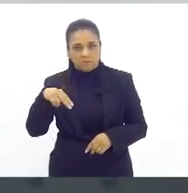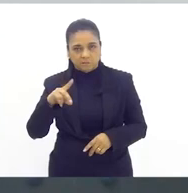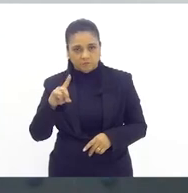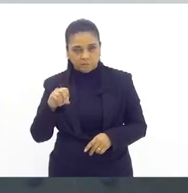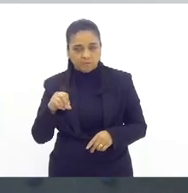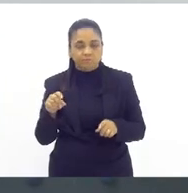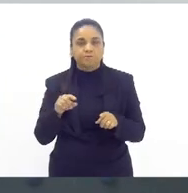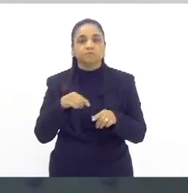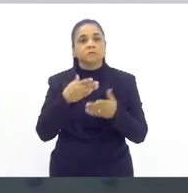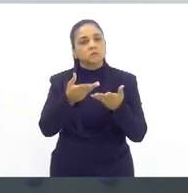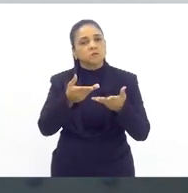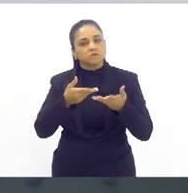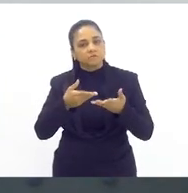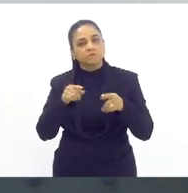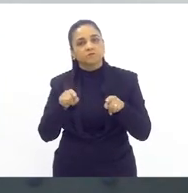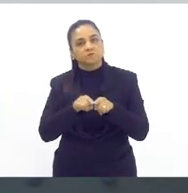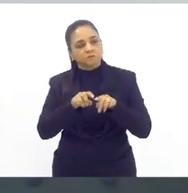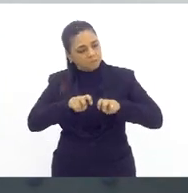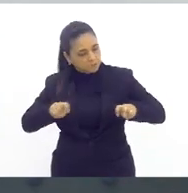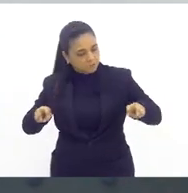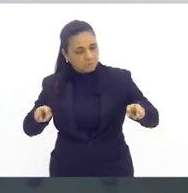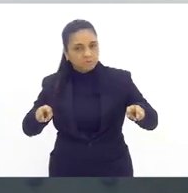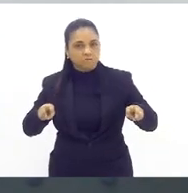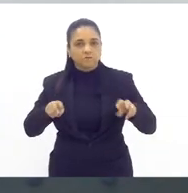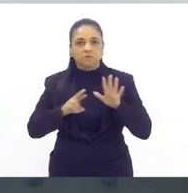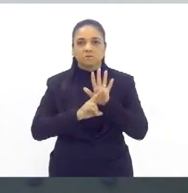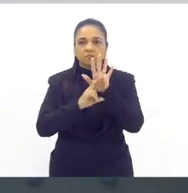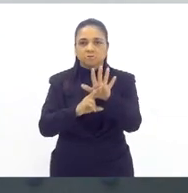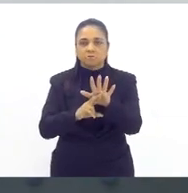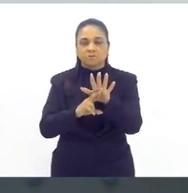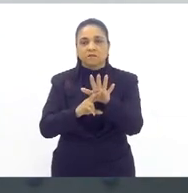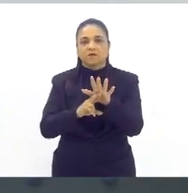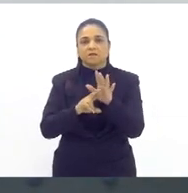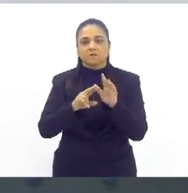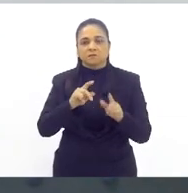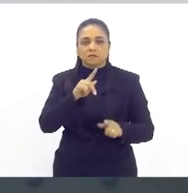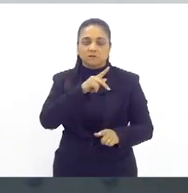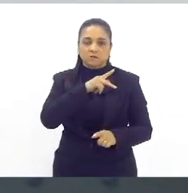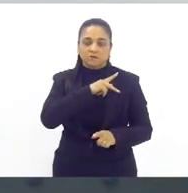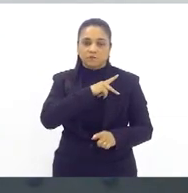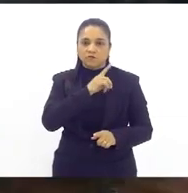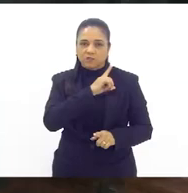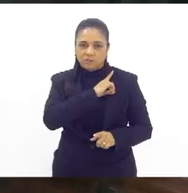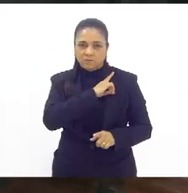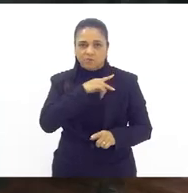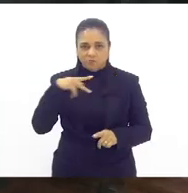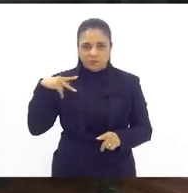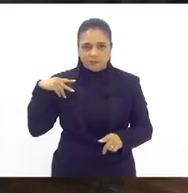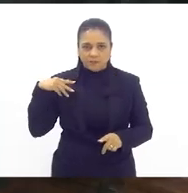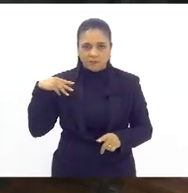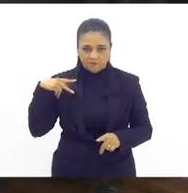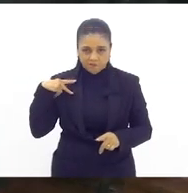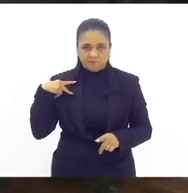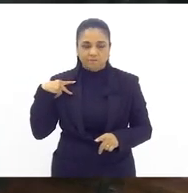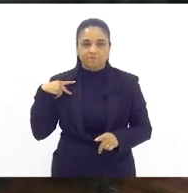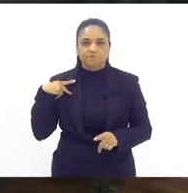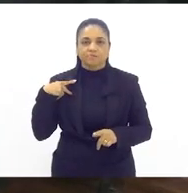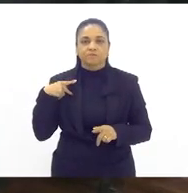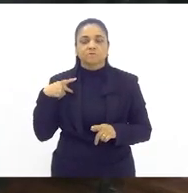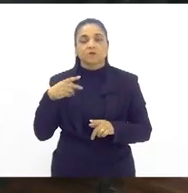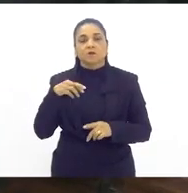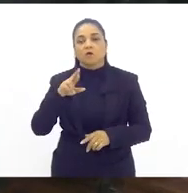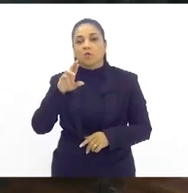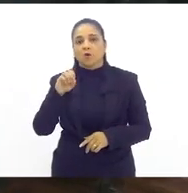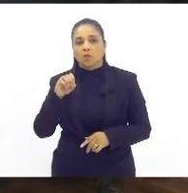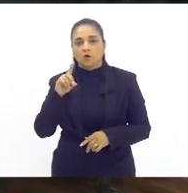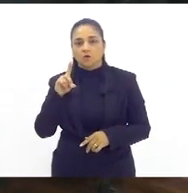convido também para compor a meias representando a Tapeçaria pública do Estado do Rio de Janeiro Rodrigo Azambuja